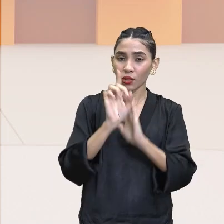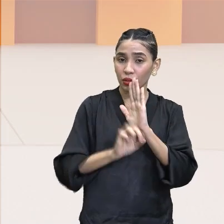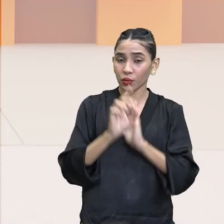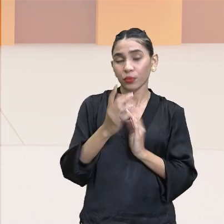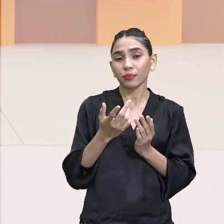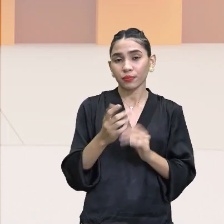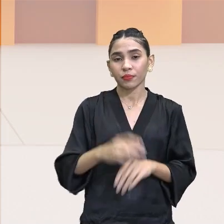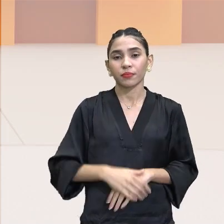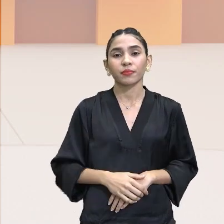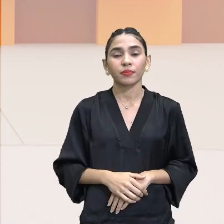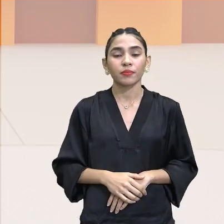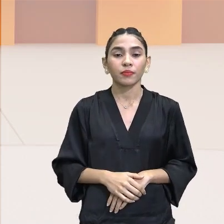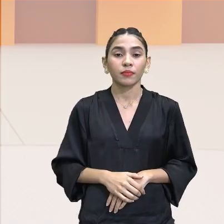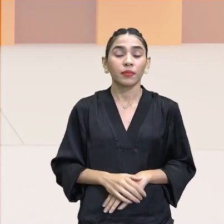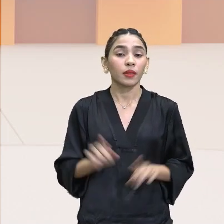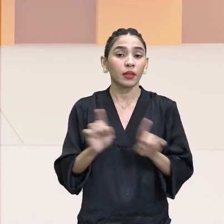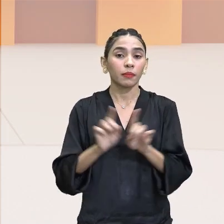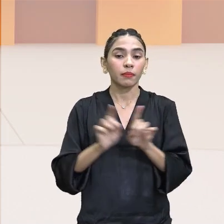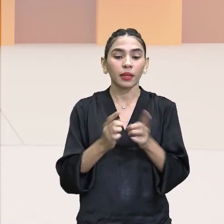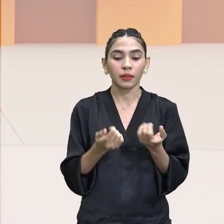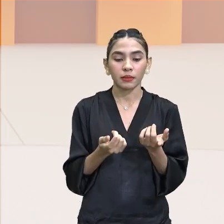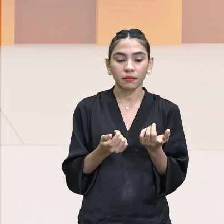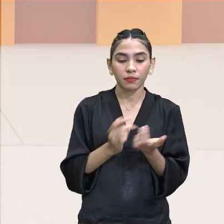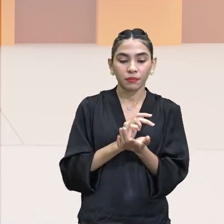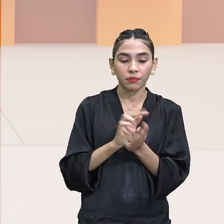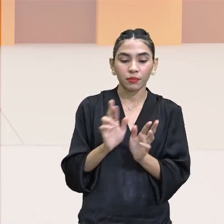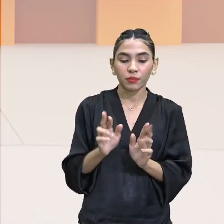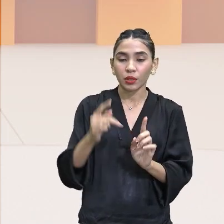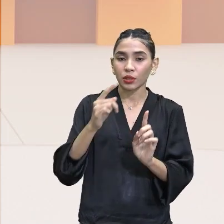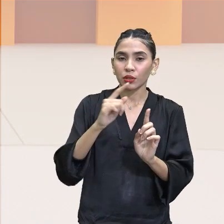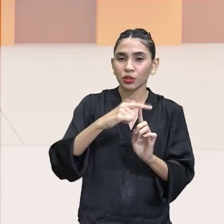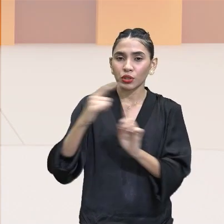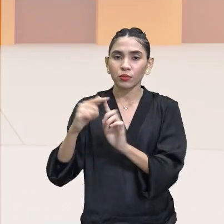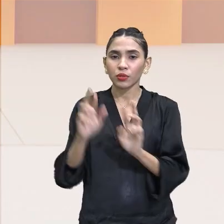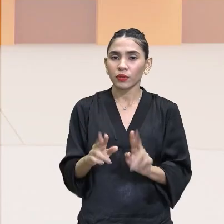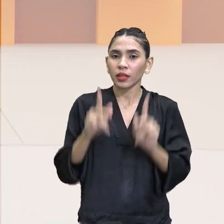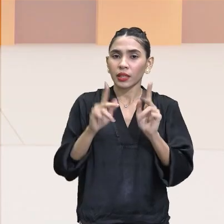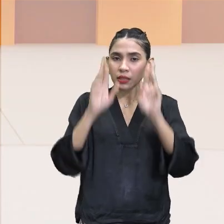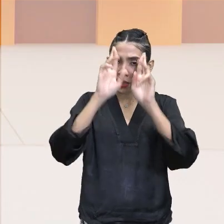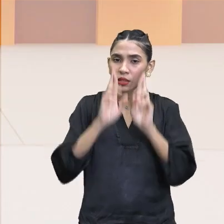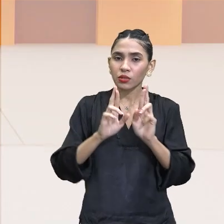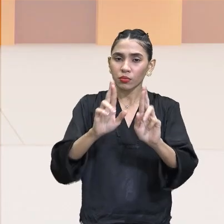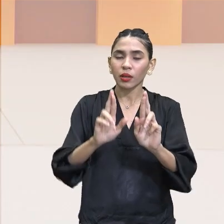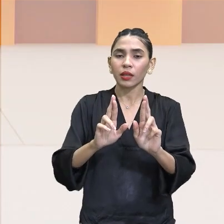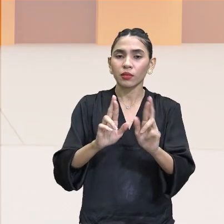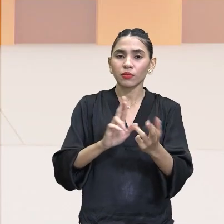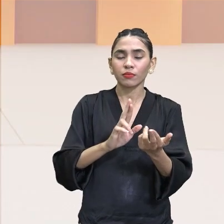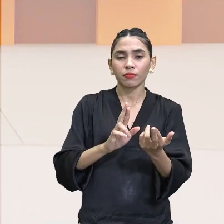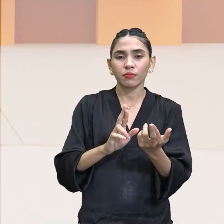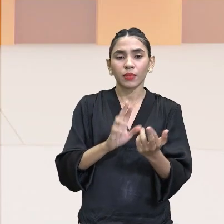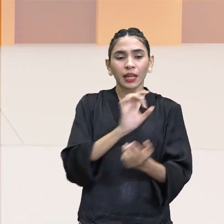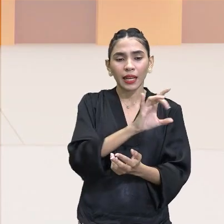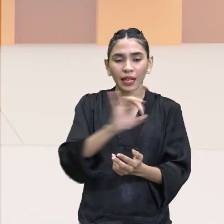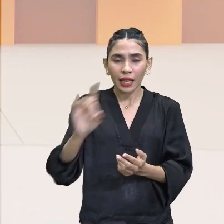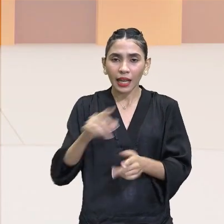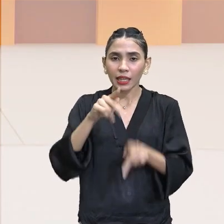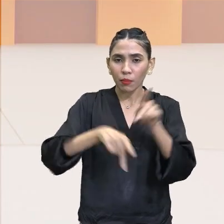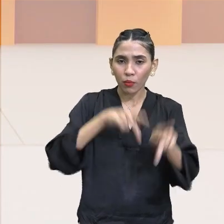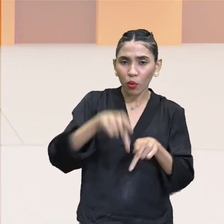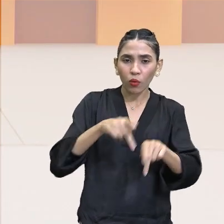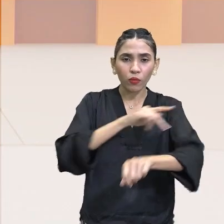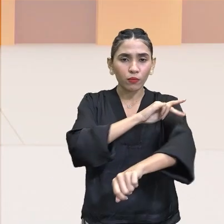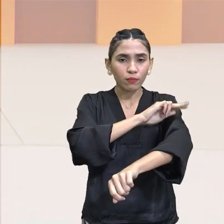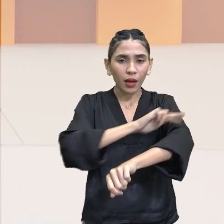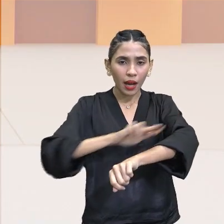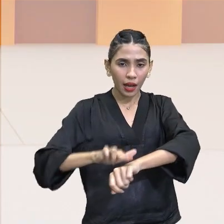forte, de permissão ali às diferenças, né? De respeito às diferenças com relação à questão